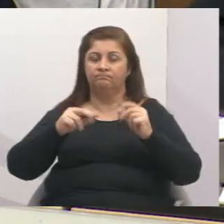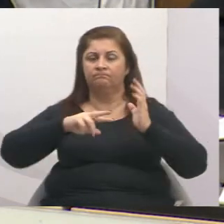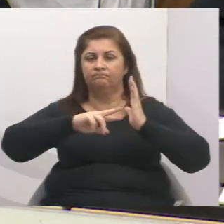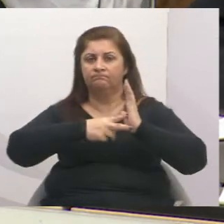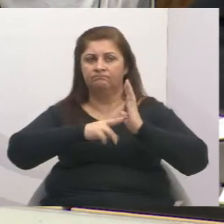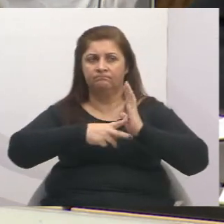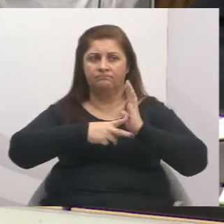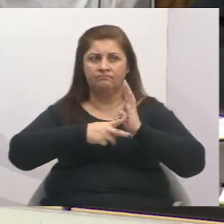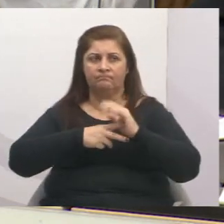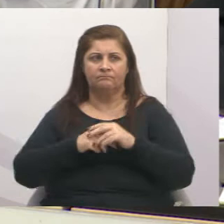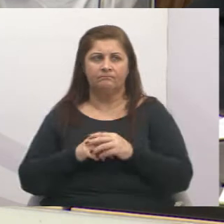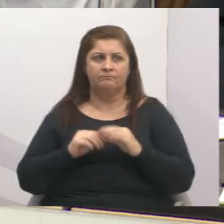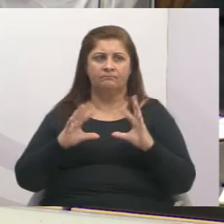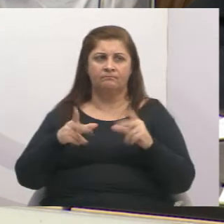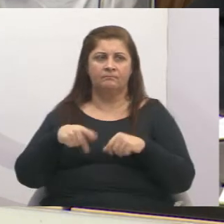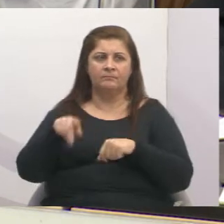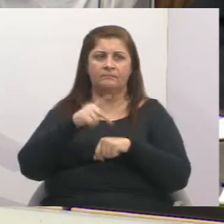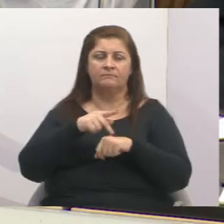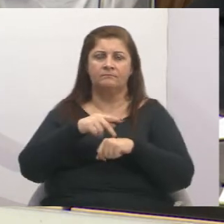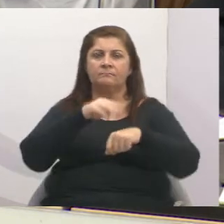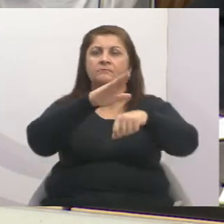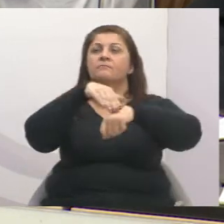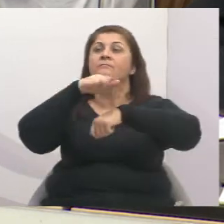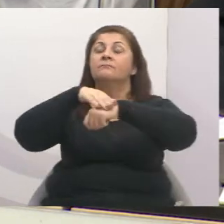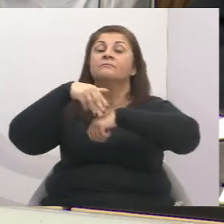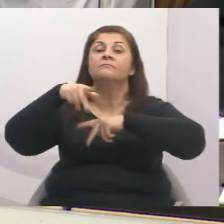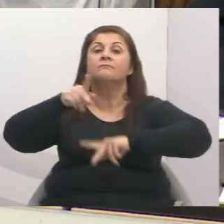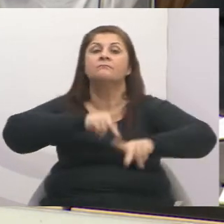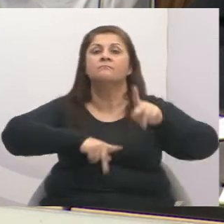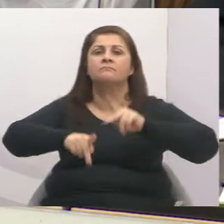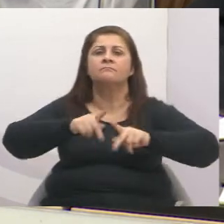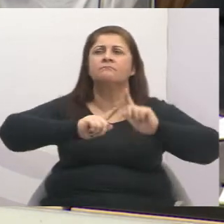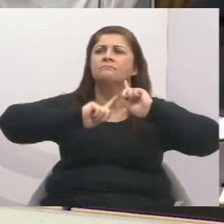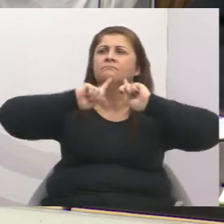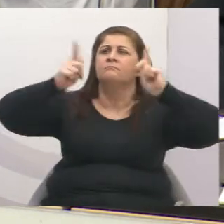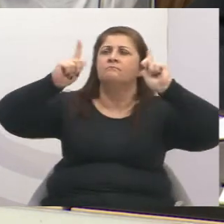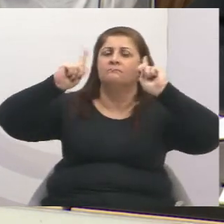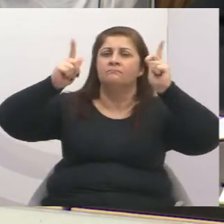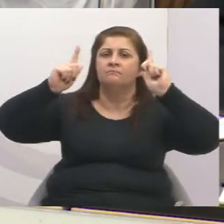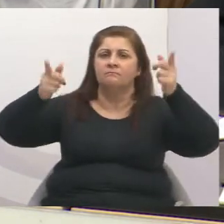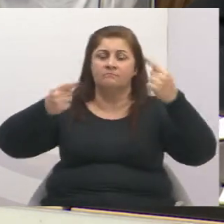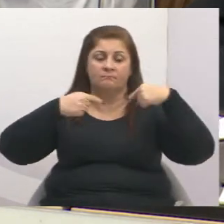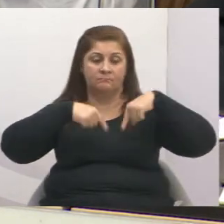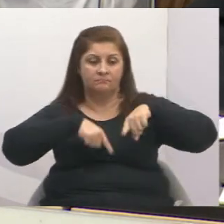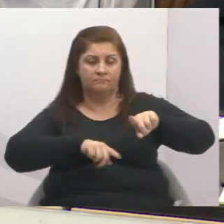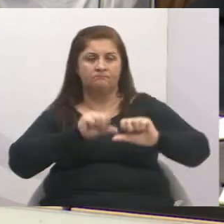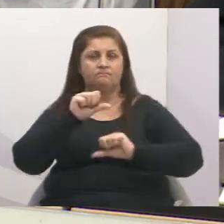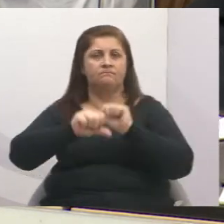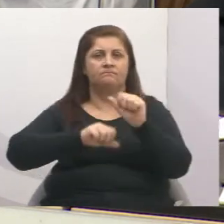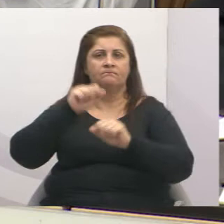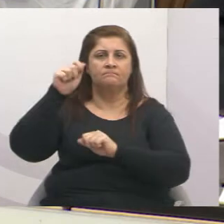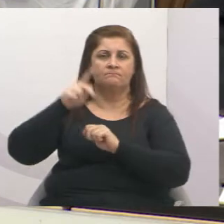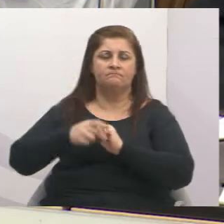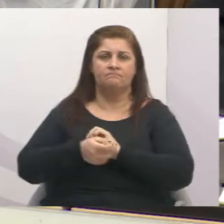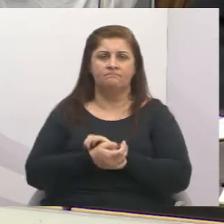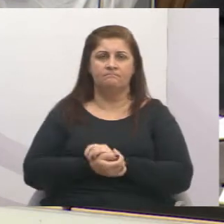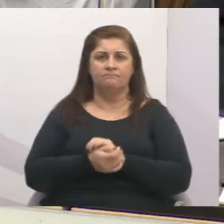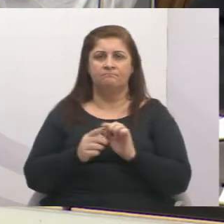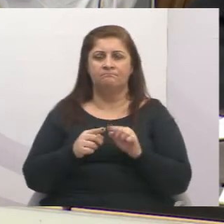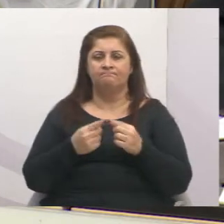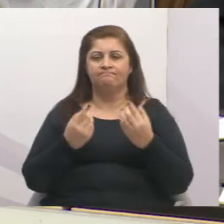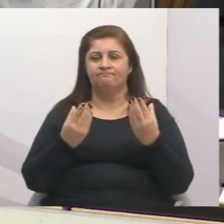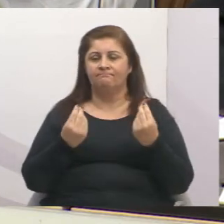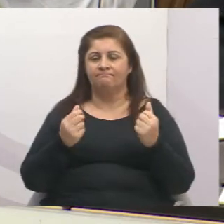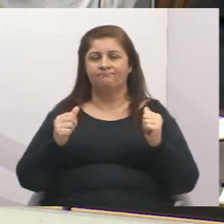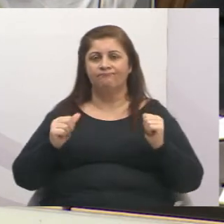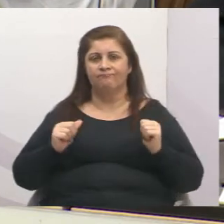do país inteiro convocou a população para estar protestando contra uma reforma, e muitos,